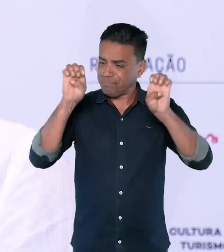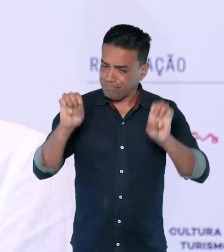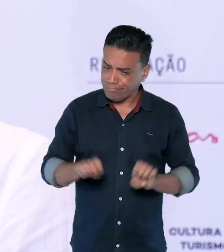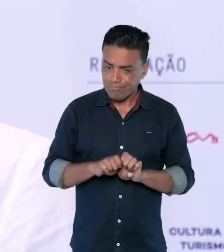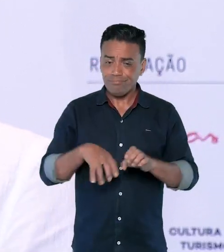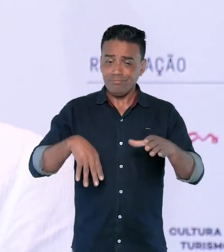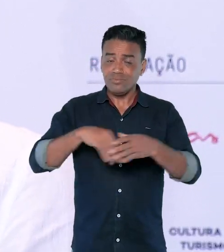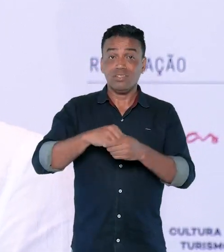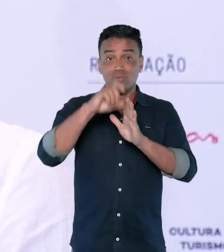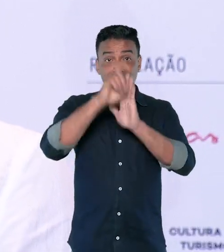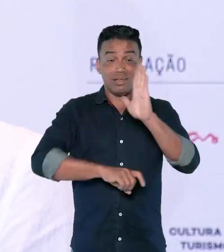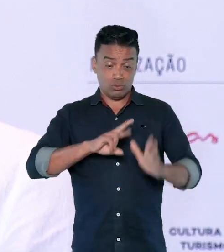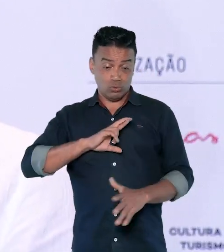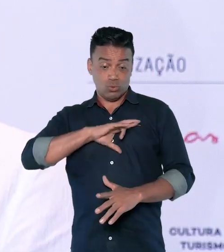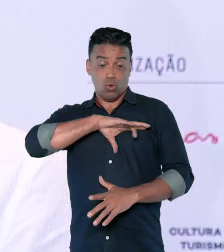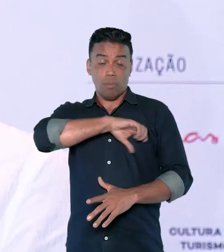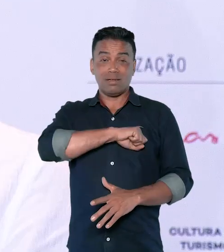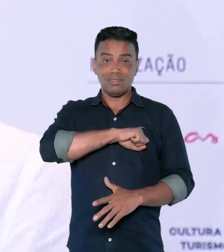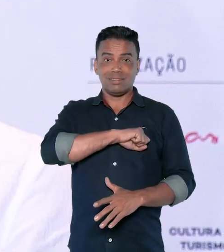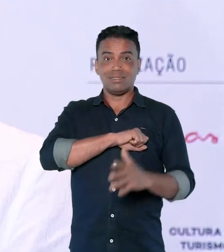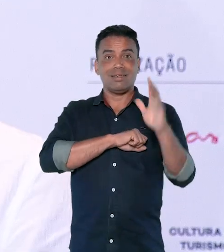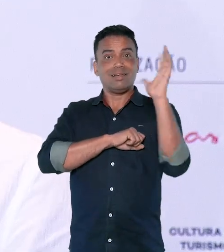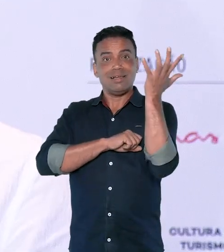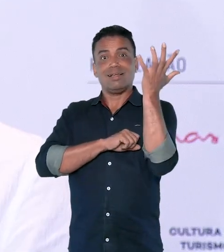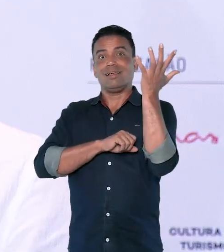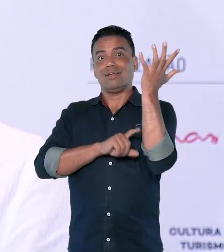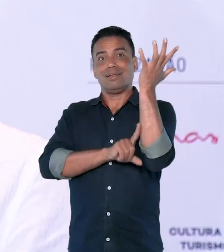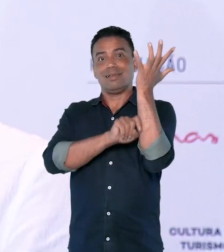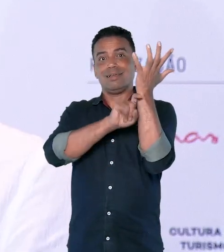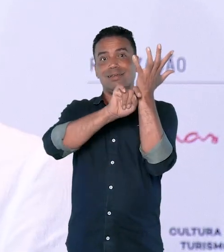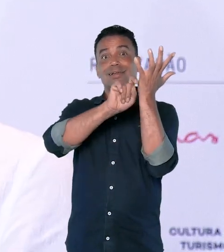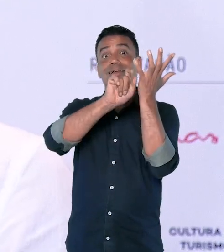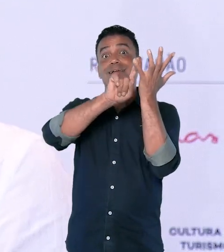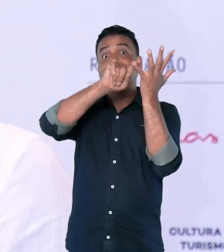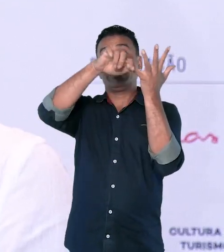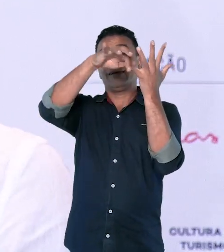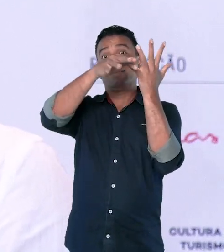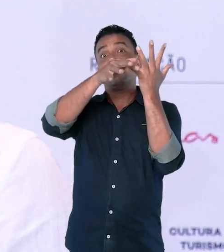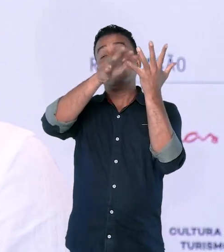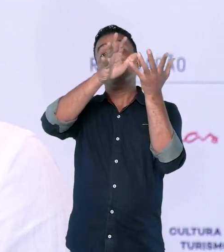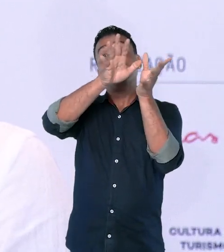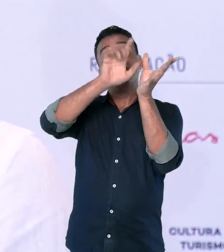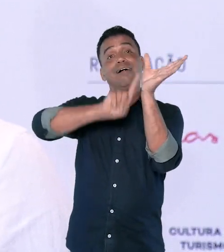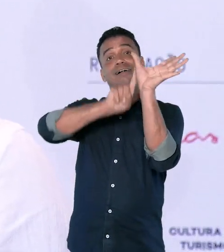um romance em que é uma metamorfose, né, do narrador, sem que o leitor se dê